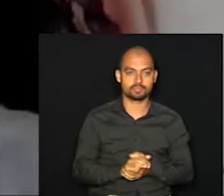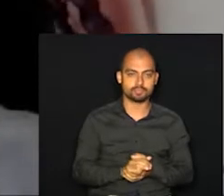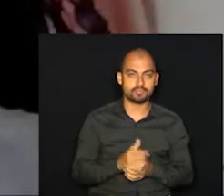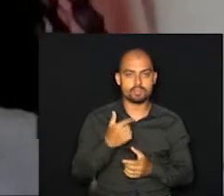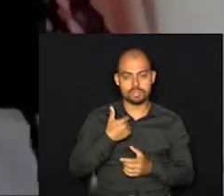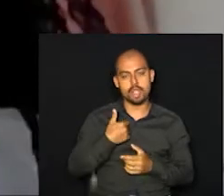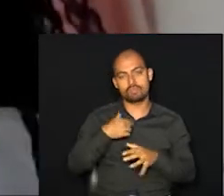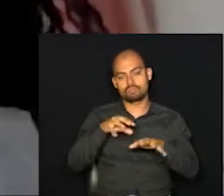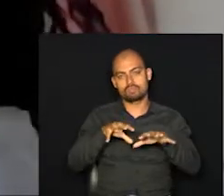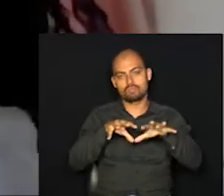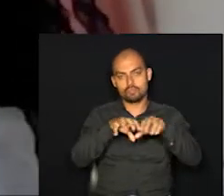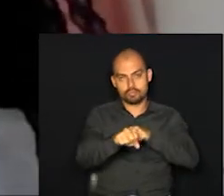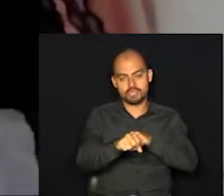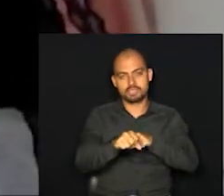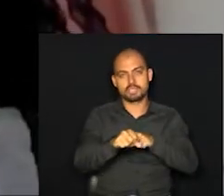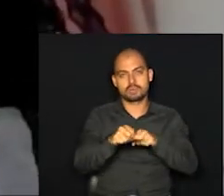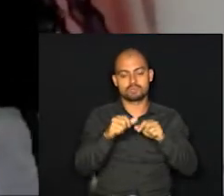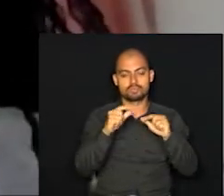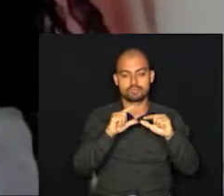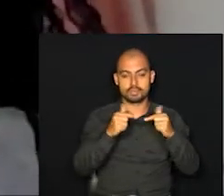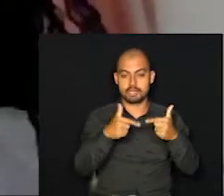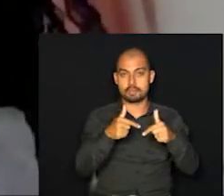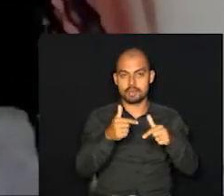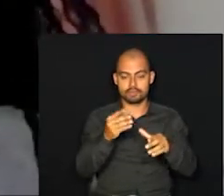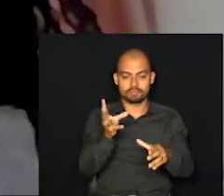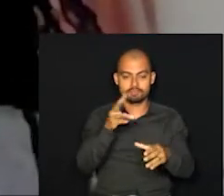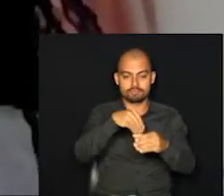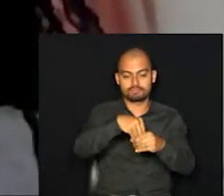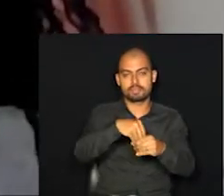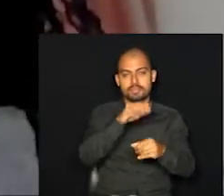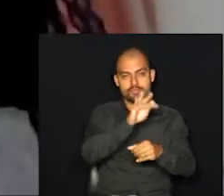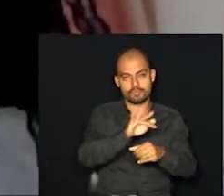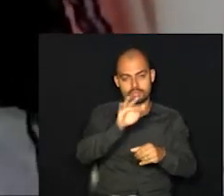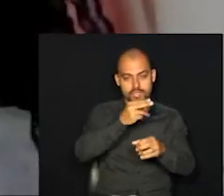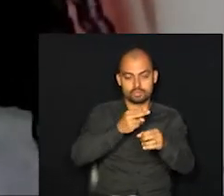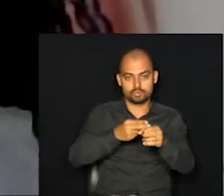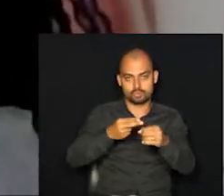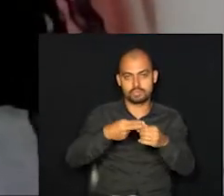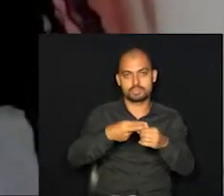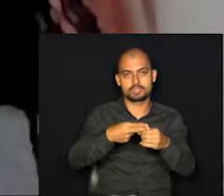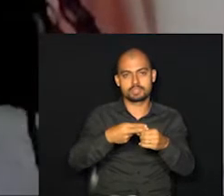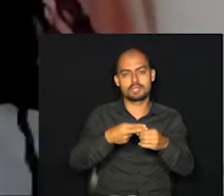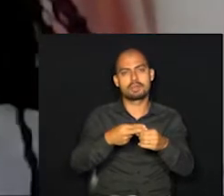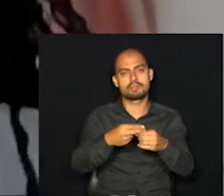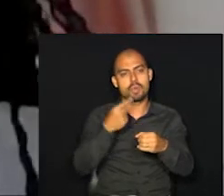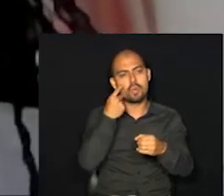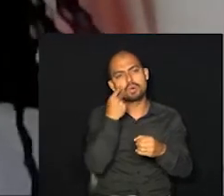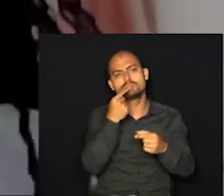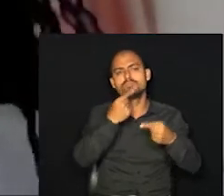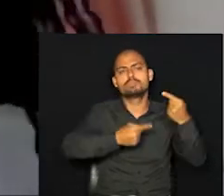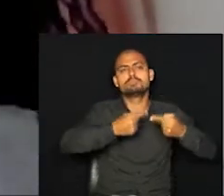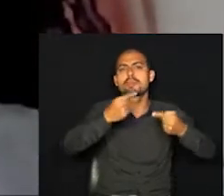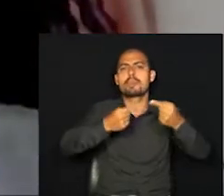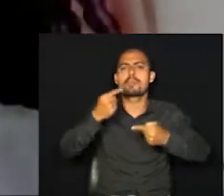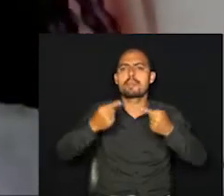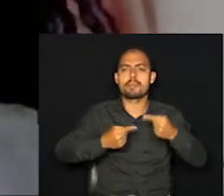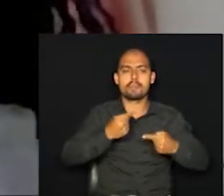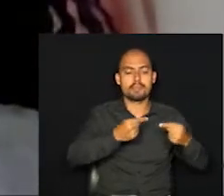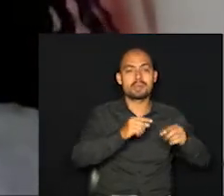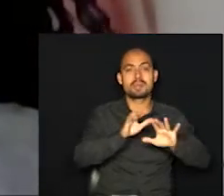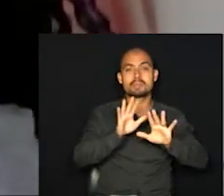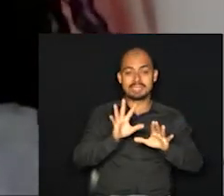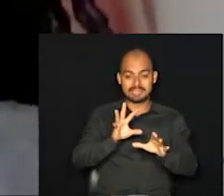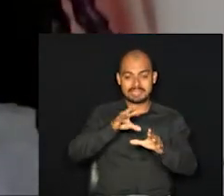eu trabalho dentro de uma universidade, eu trabalho na Unicamp e acompanho muitas discussões. Eu acho que dentro das